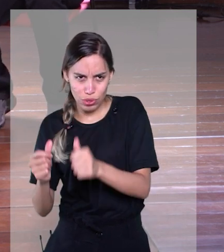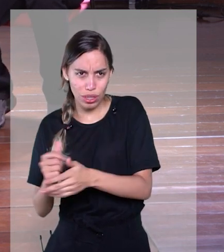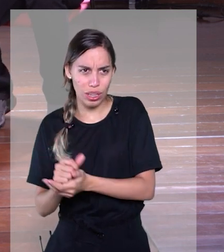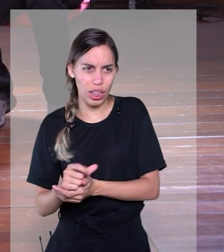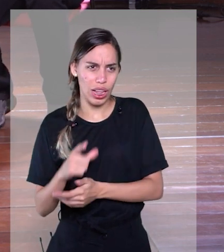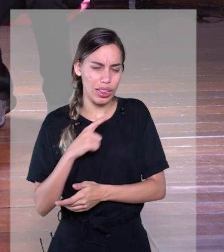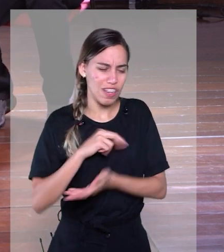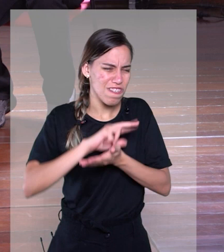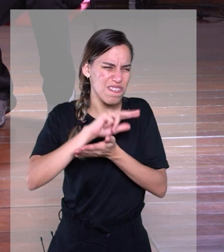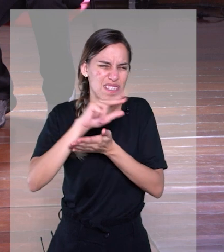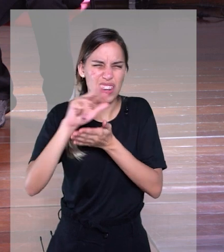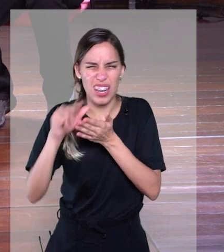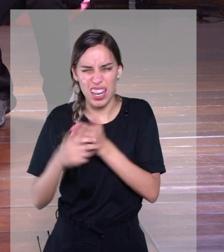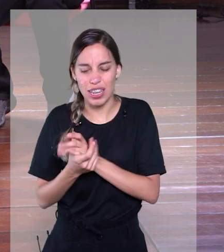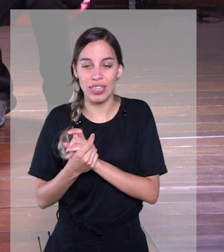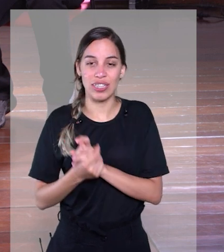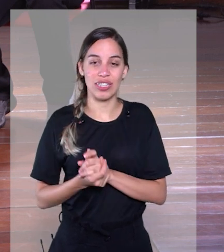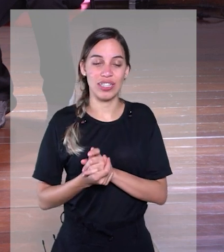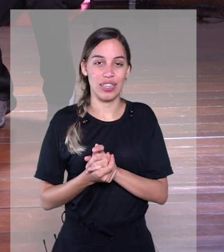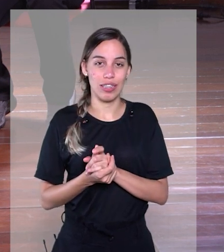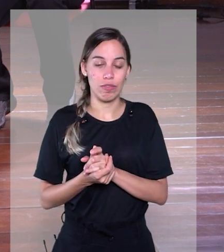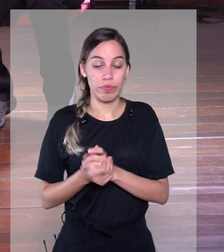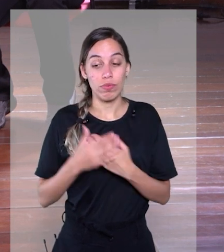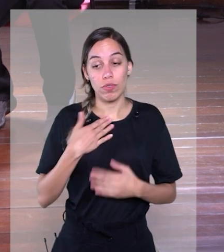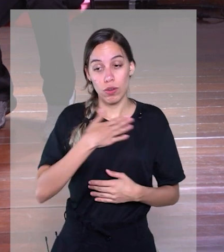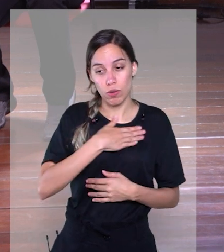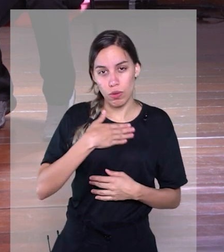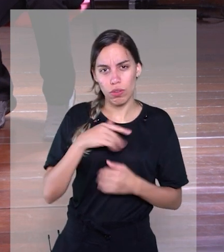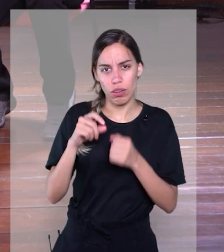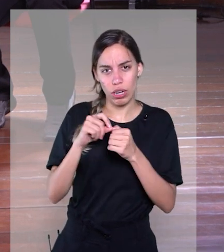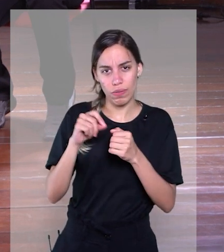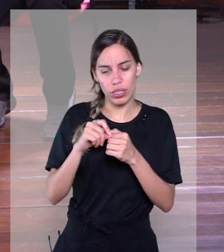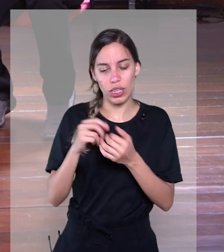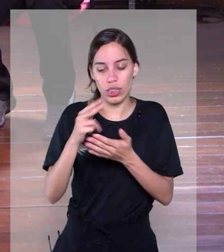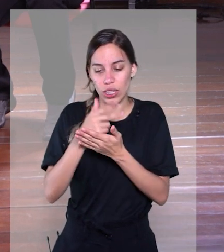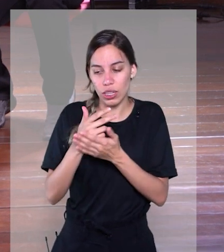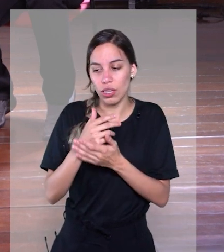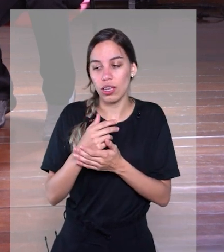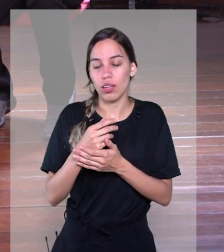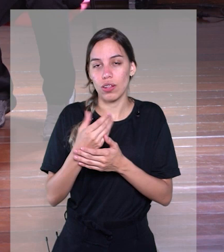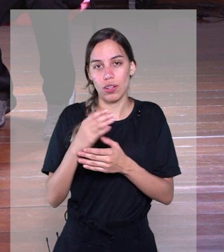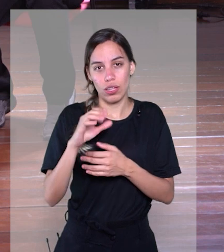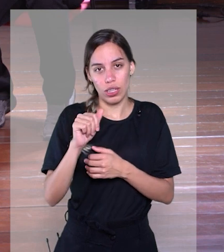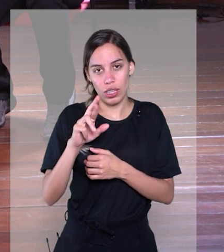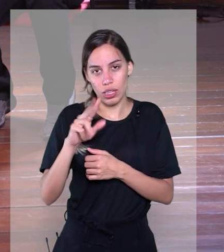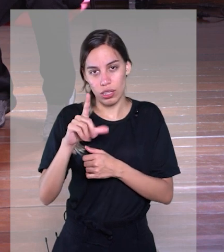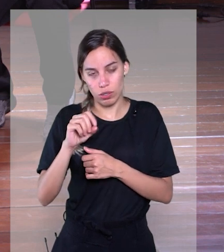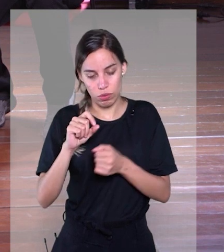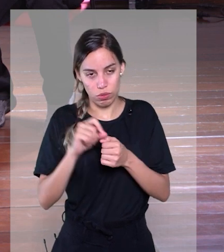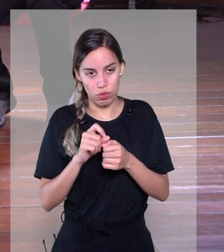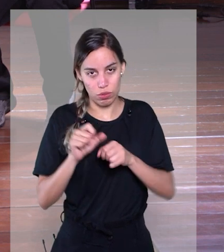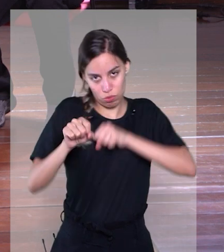vários autômatos do Carlos, uma réplica do Carlos pequeno com um triciclo, daquela